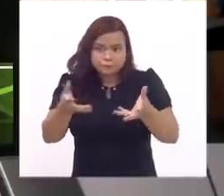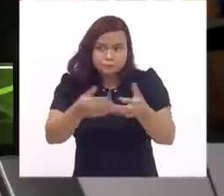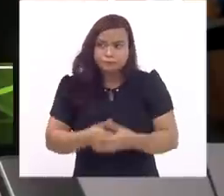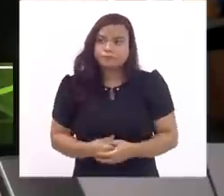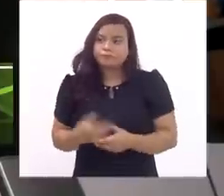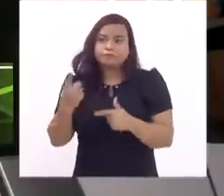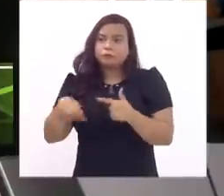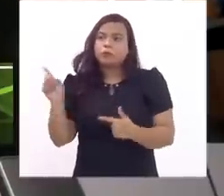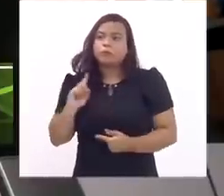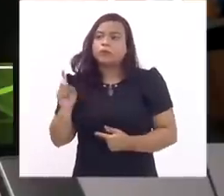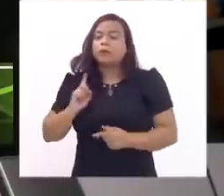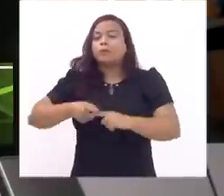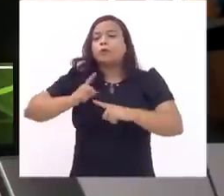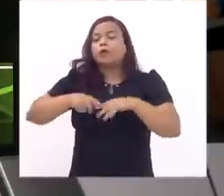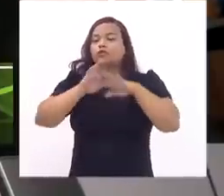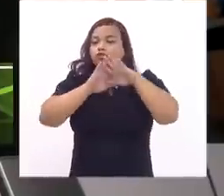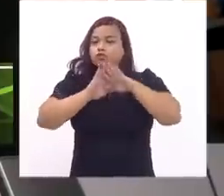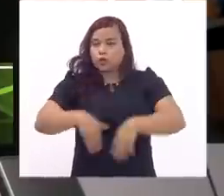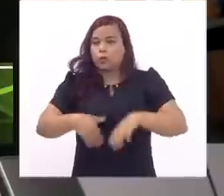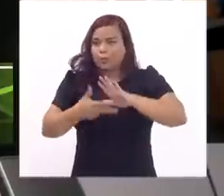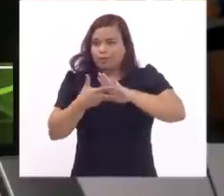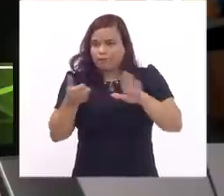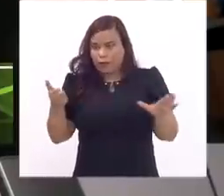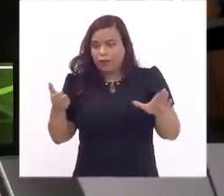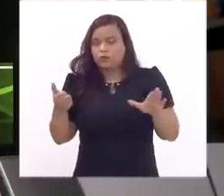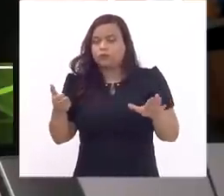Até porque, para derrubar o veto,